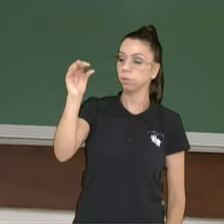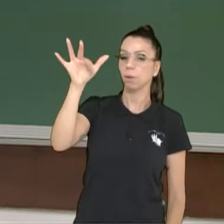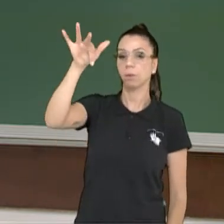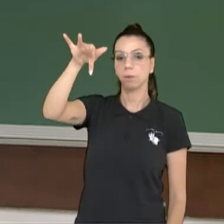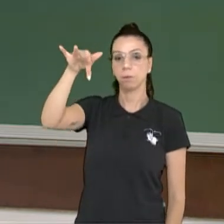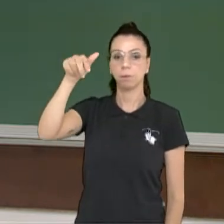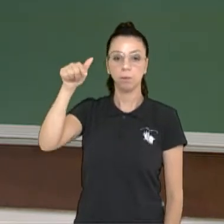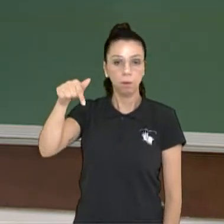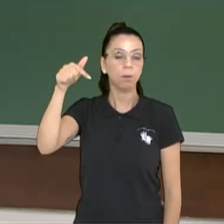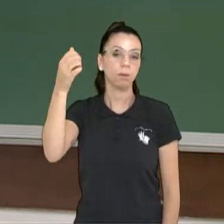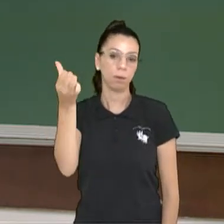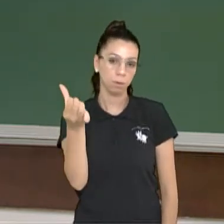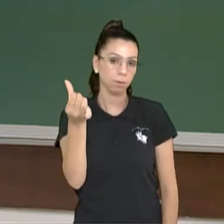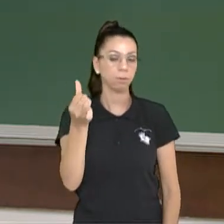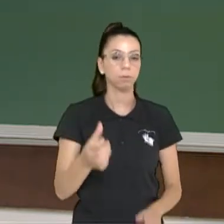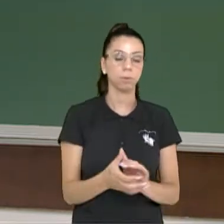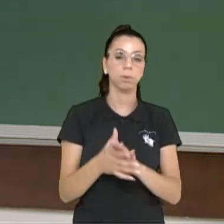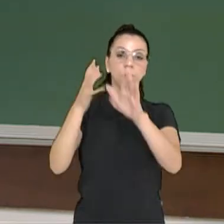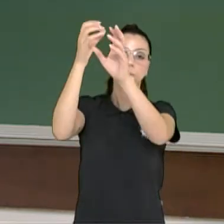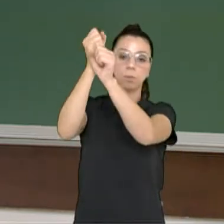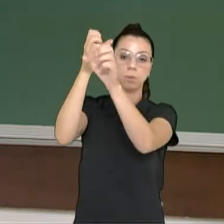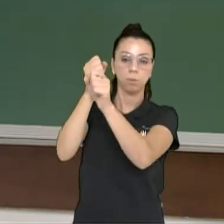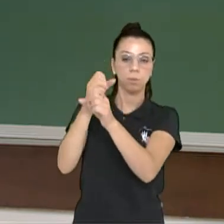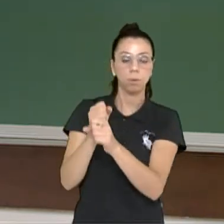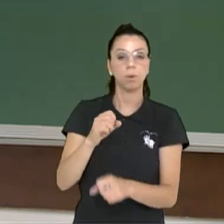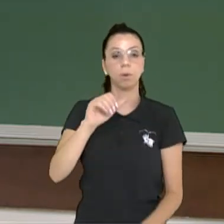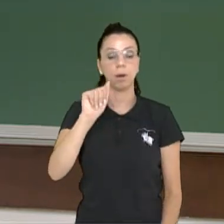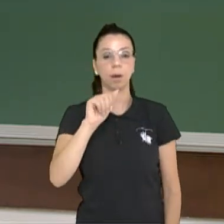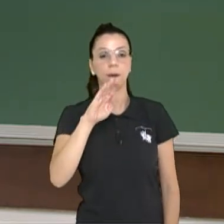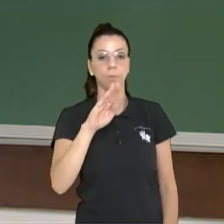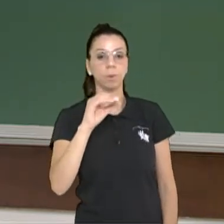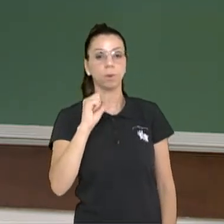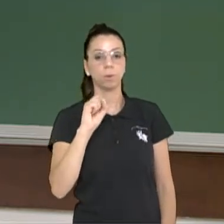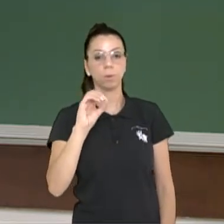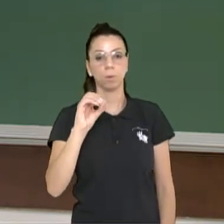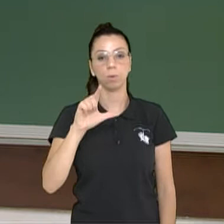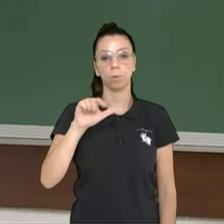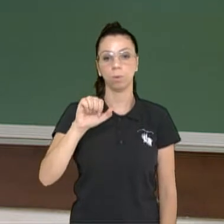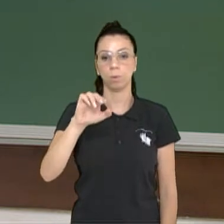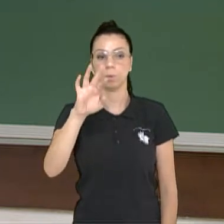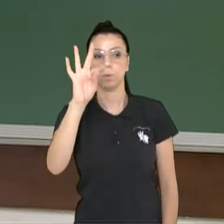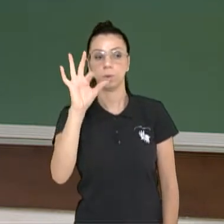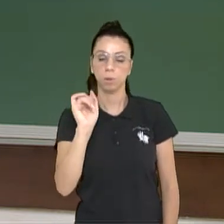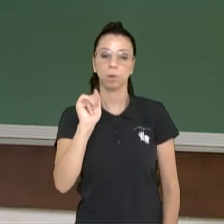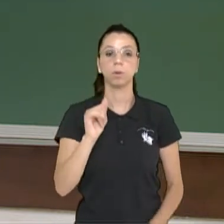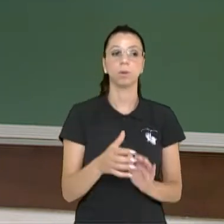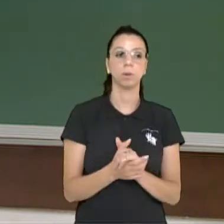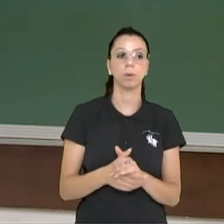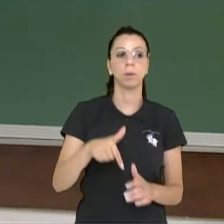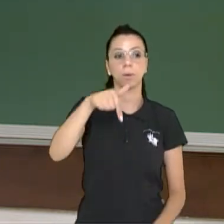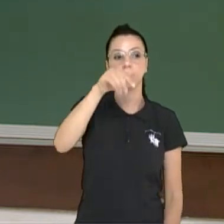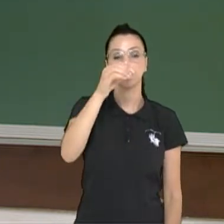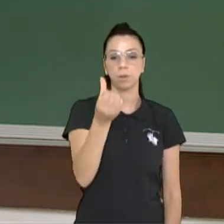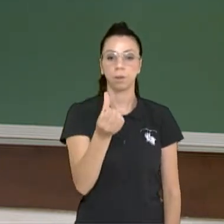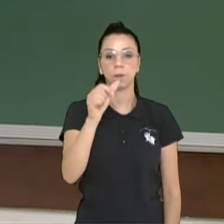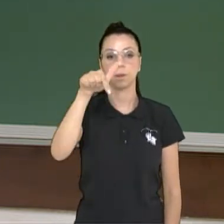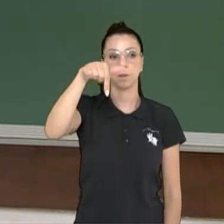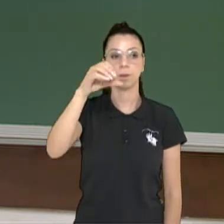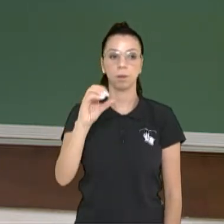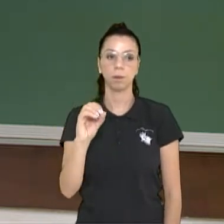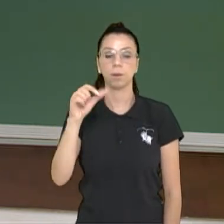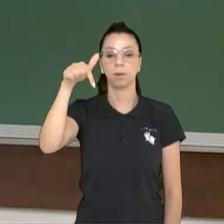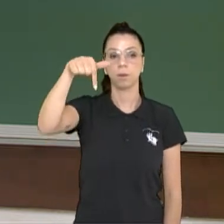Eu somo todas as frequências absolutas, 70, 72, 75 e 76, que é um total de